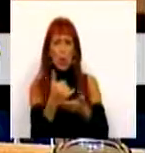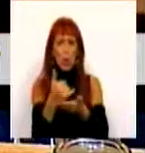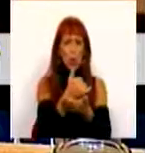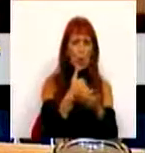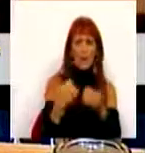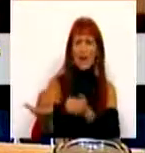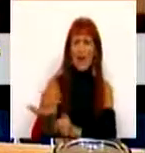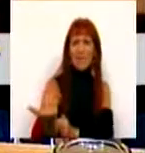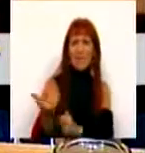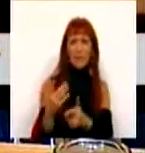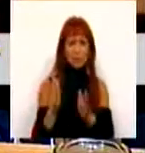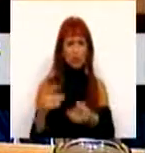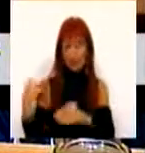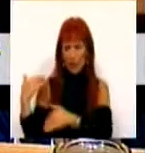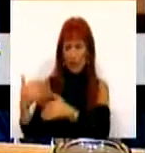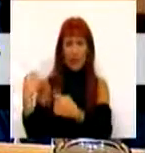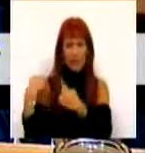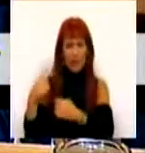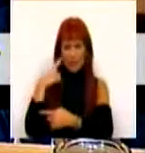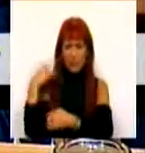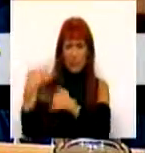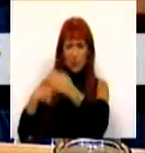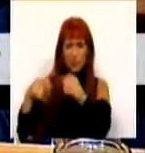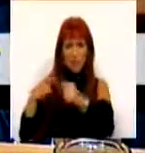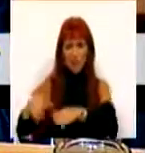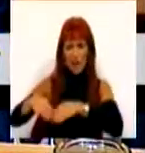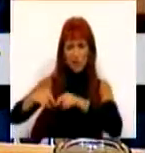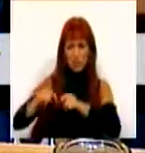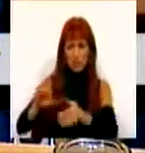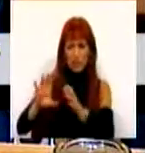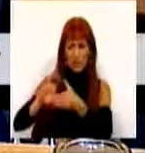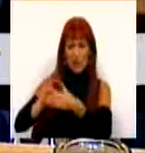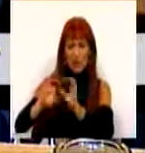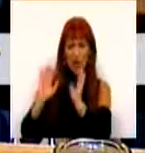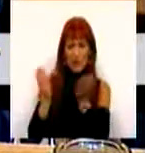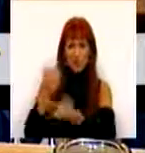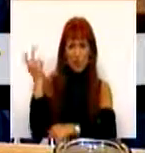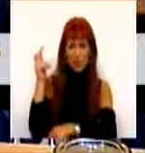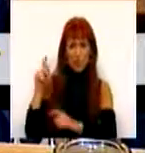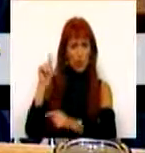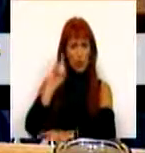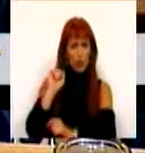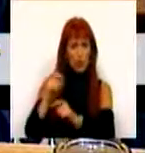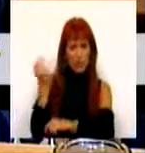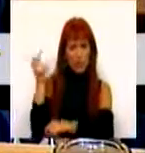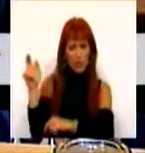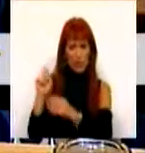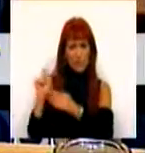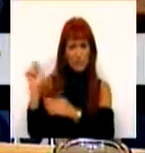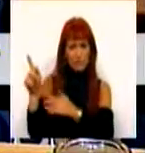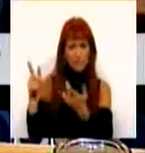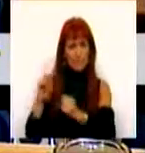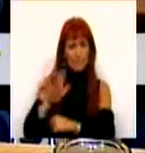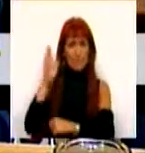o atraso já significativo que se verificava na assunção pela Caixa Geral de Aposentações do valor das reformas